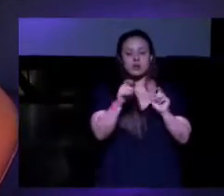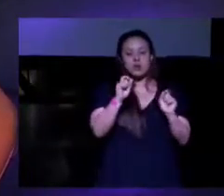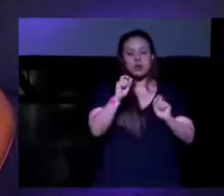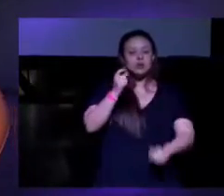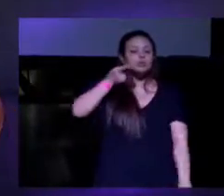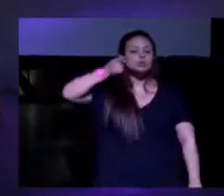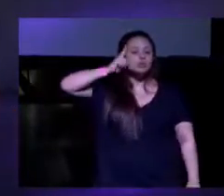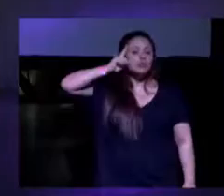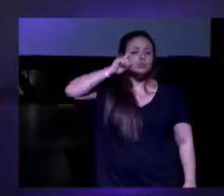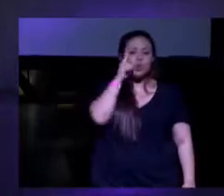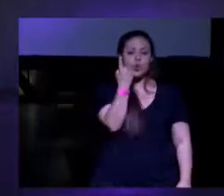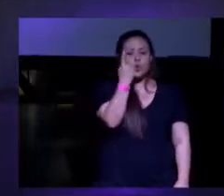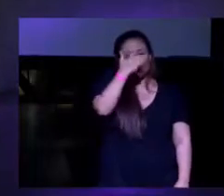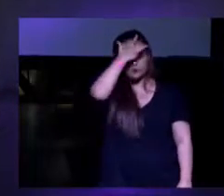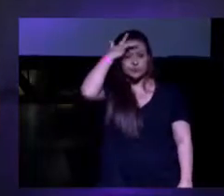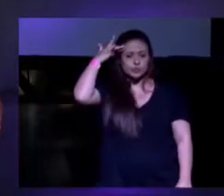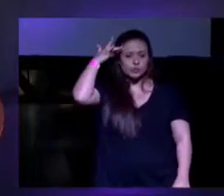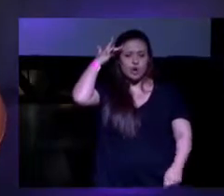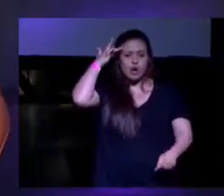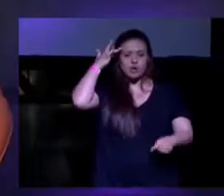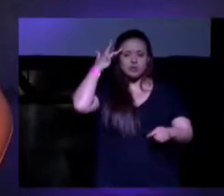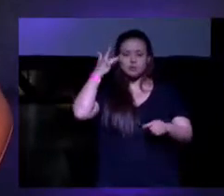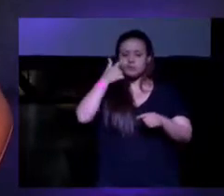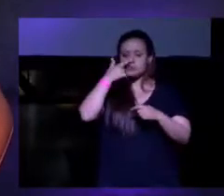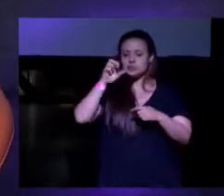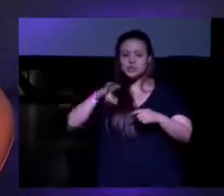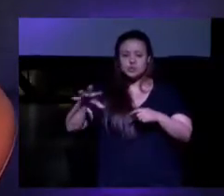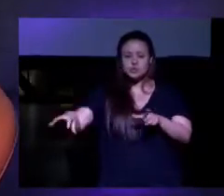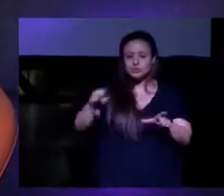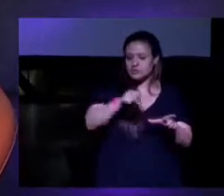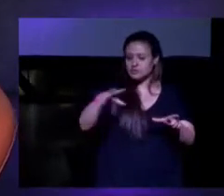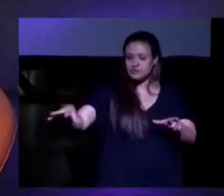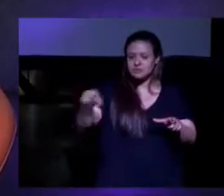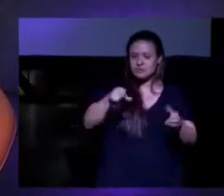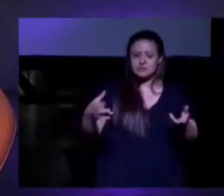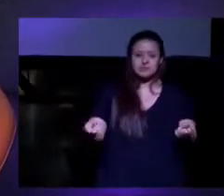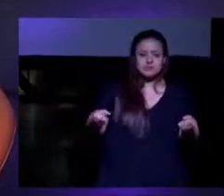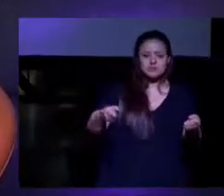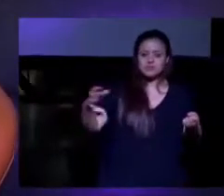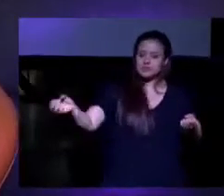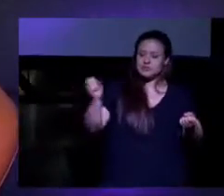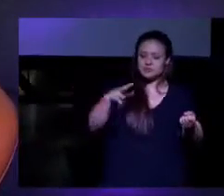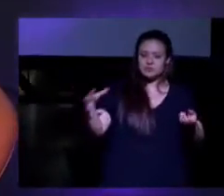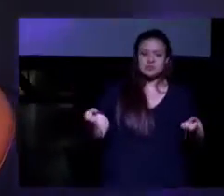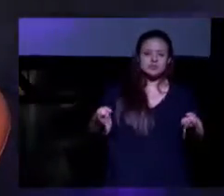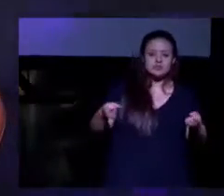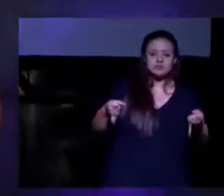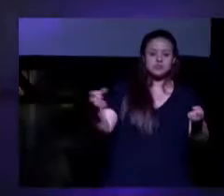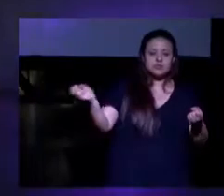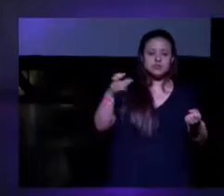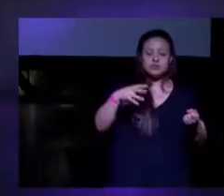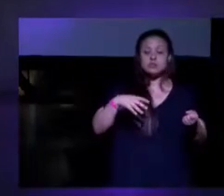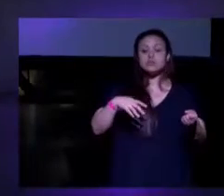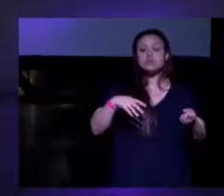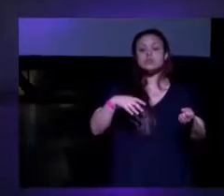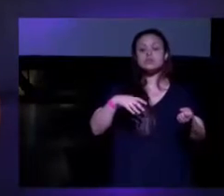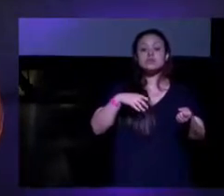assim, desafio Pimp. Pegam as pessoas que trabalham nas empresas e elas vêm viver um dia de catador.